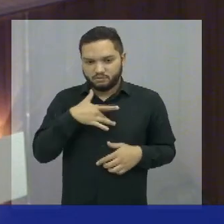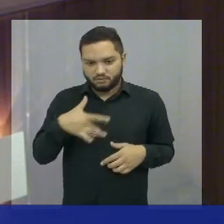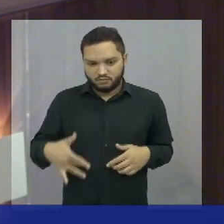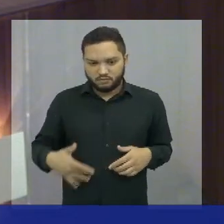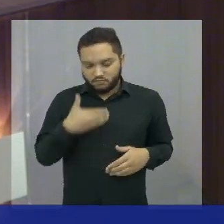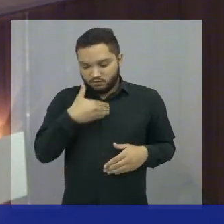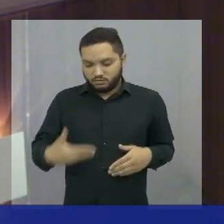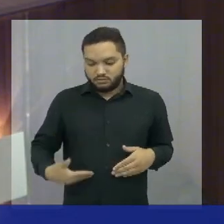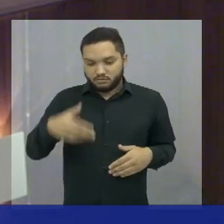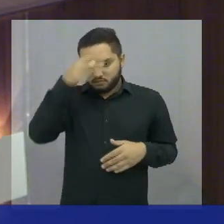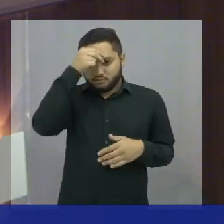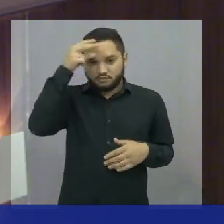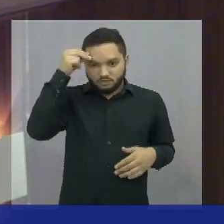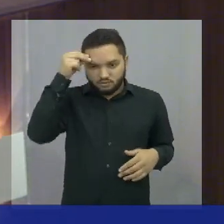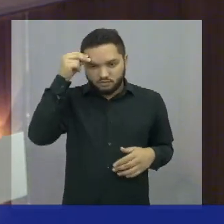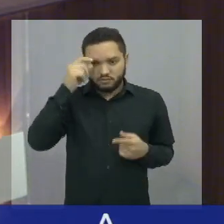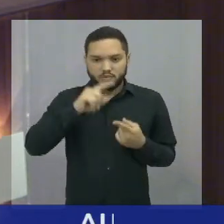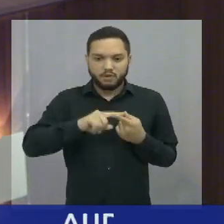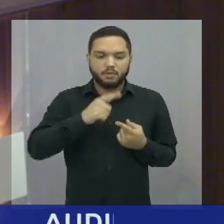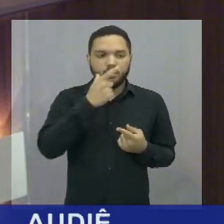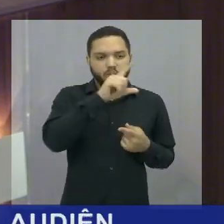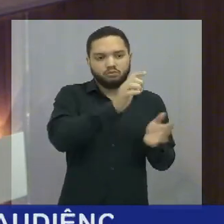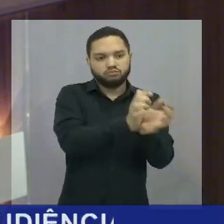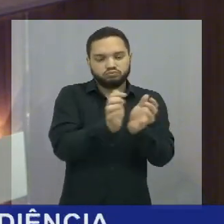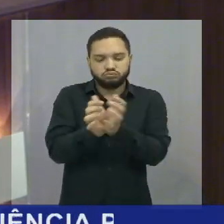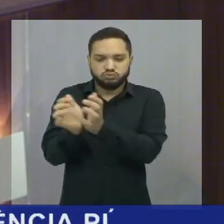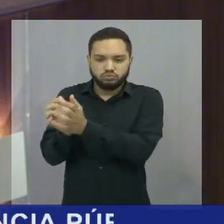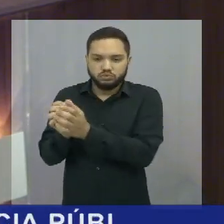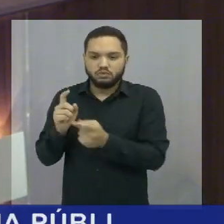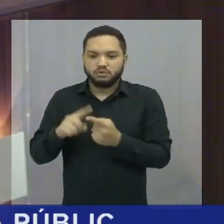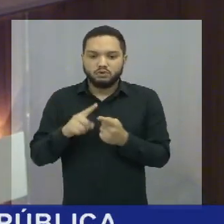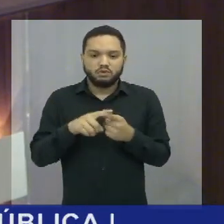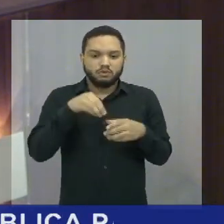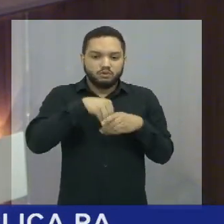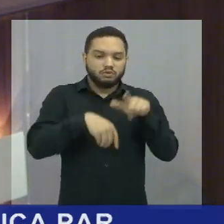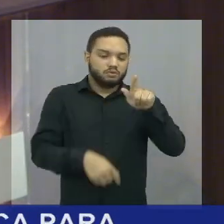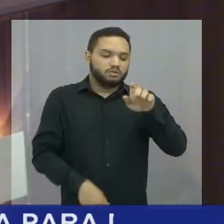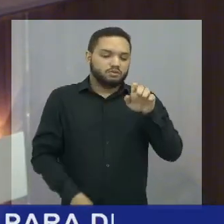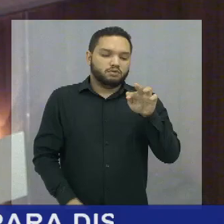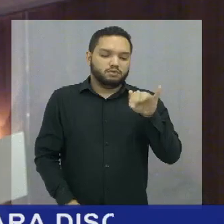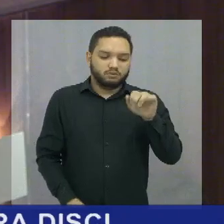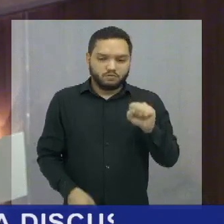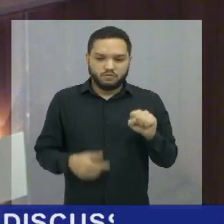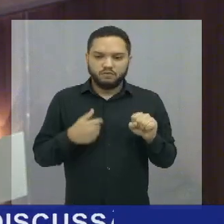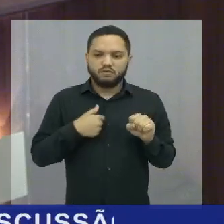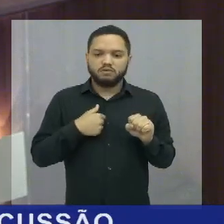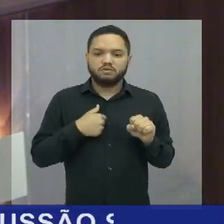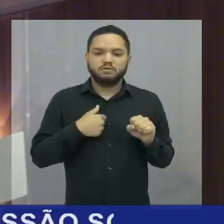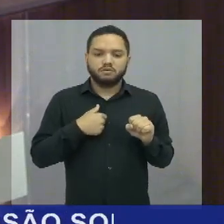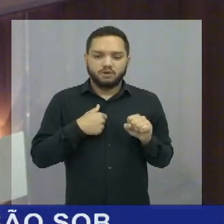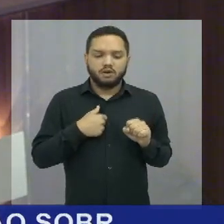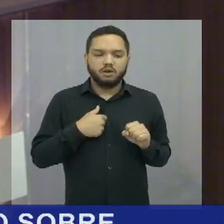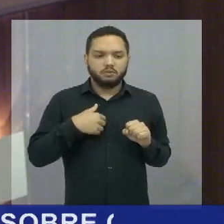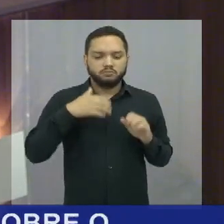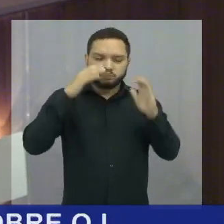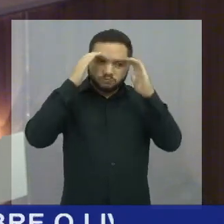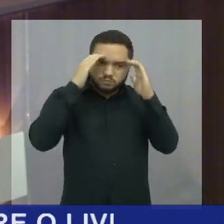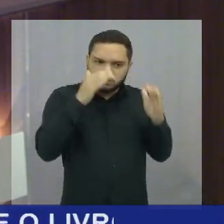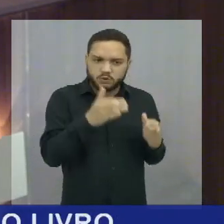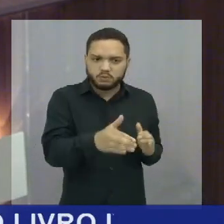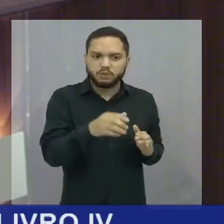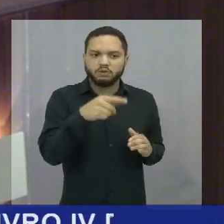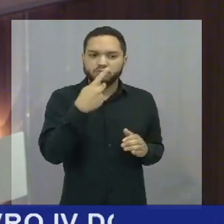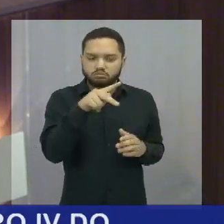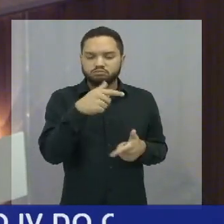e outros setores também, e da GFIS, a maioria leva muito a sério a finalidade dela.